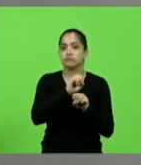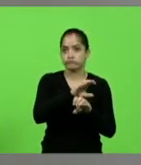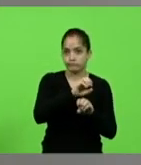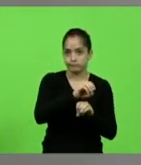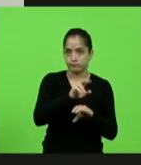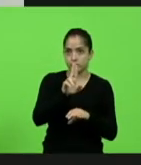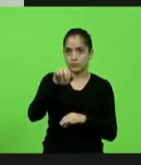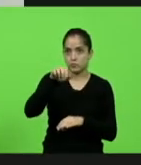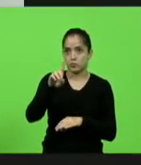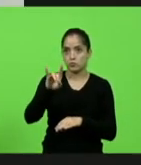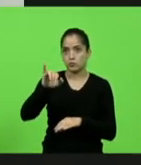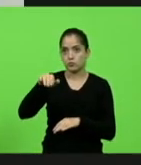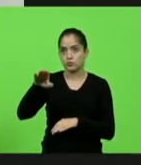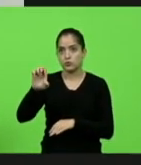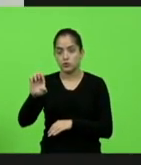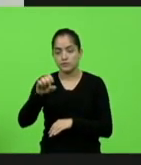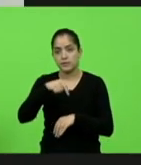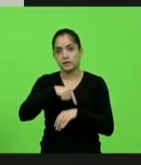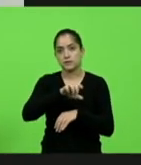Santa Catarina.